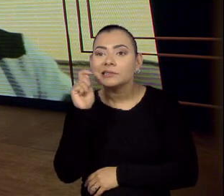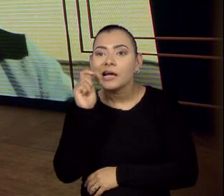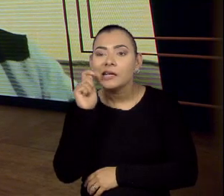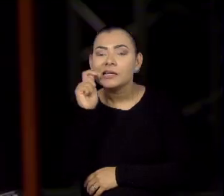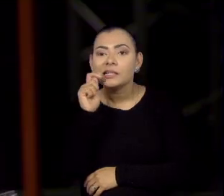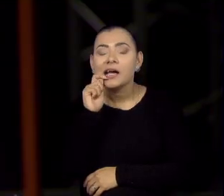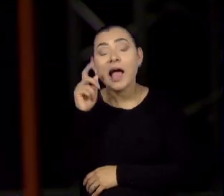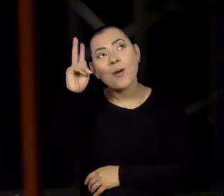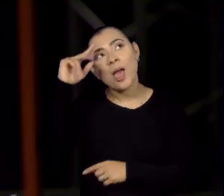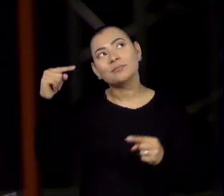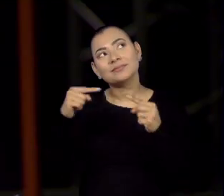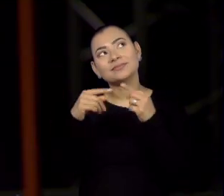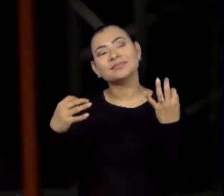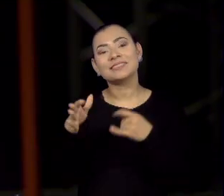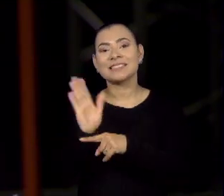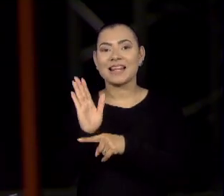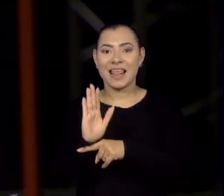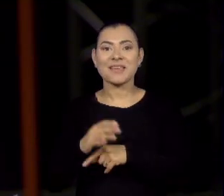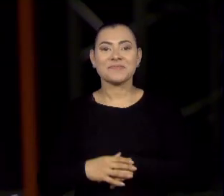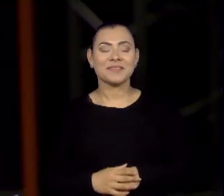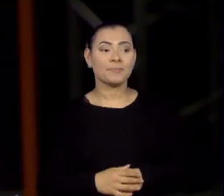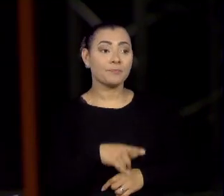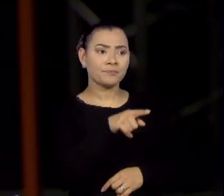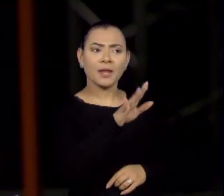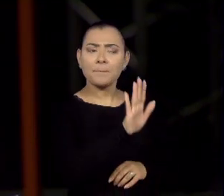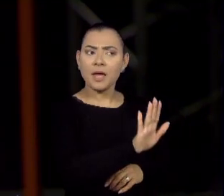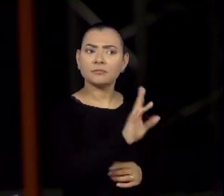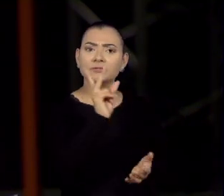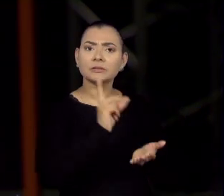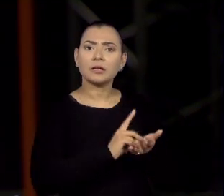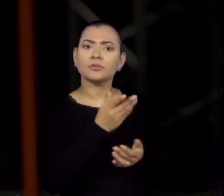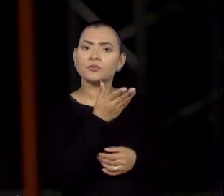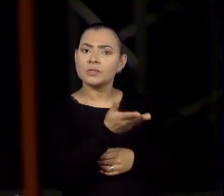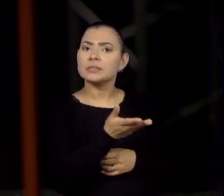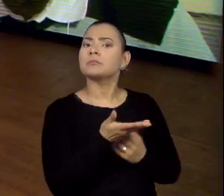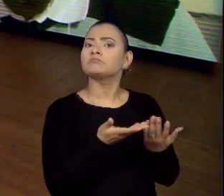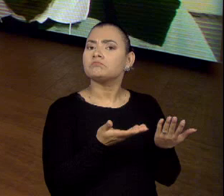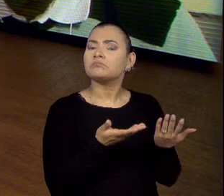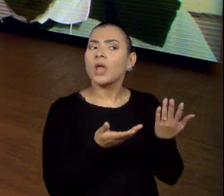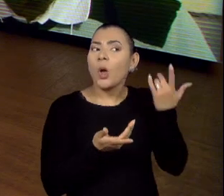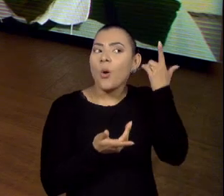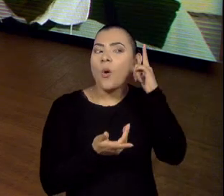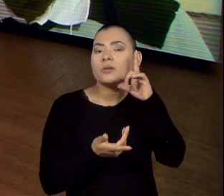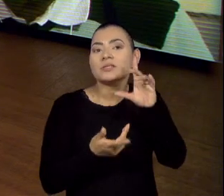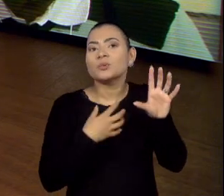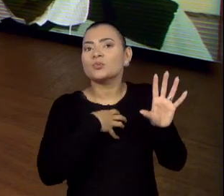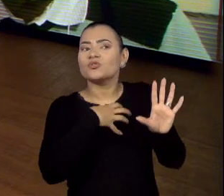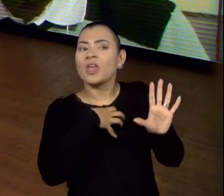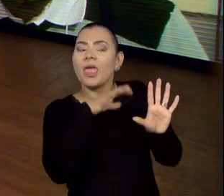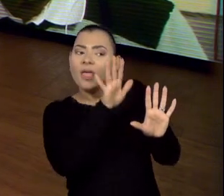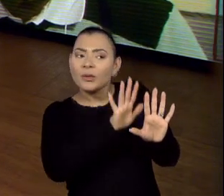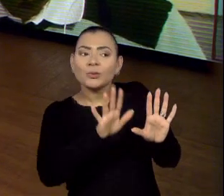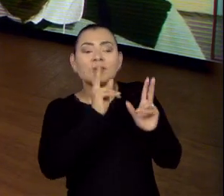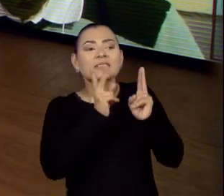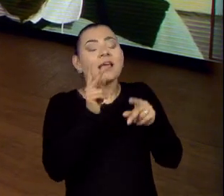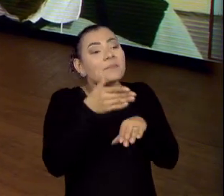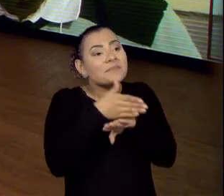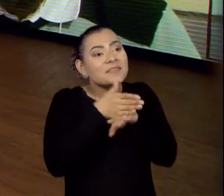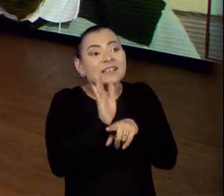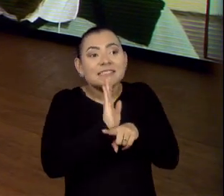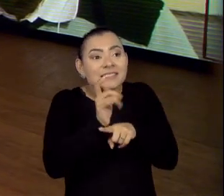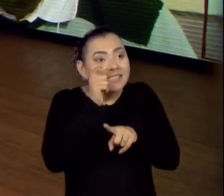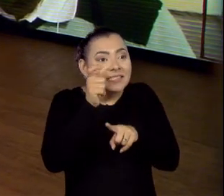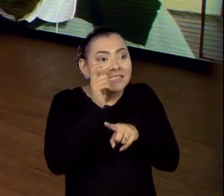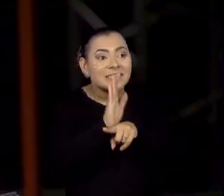cinema. Tem uma história de que você conseguiu uma forma de estar sempre no cinema, de assistir